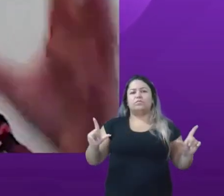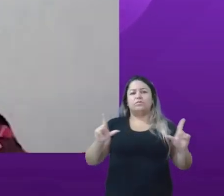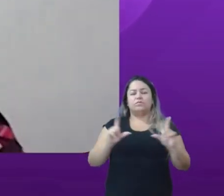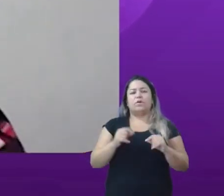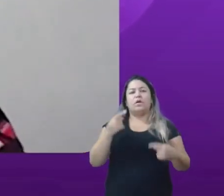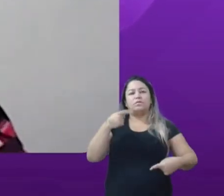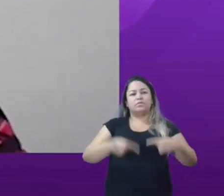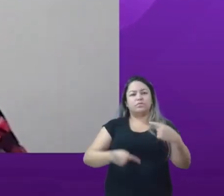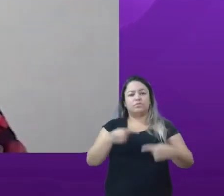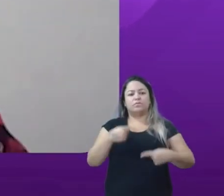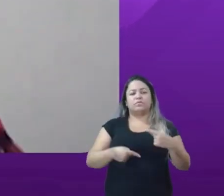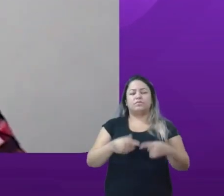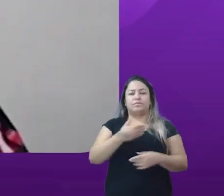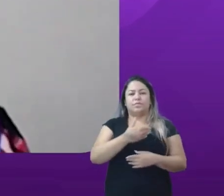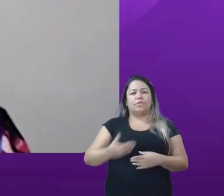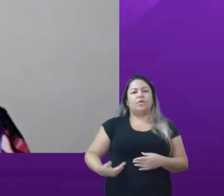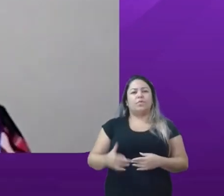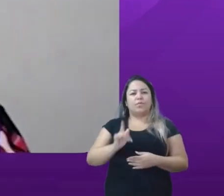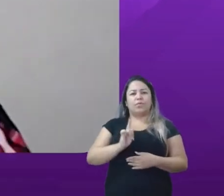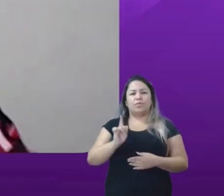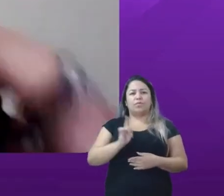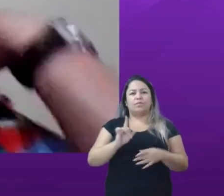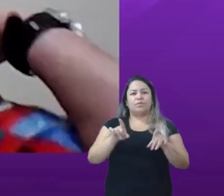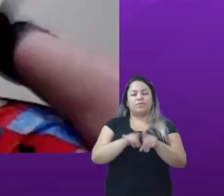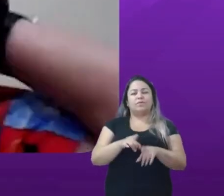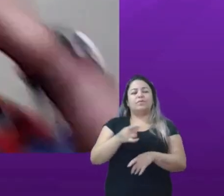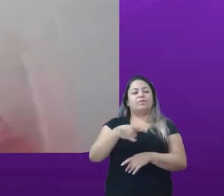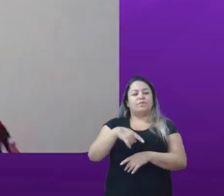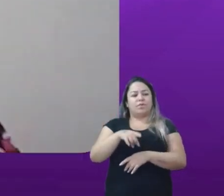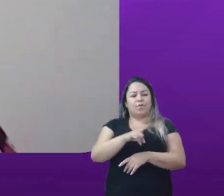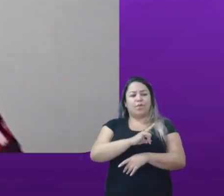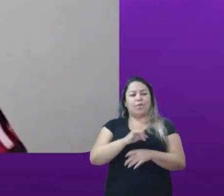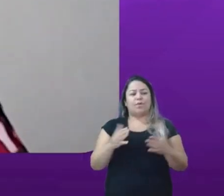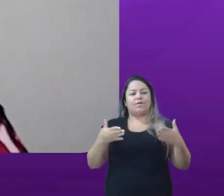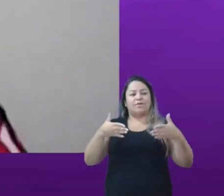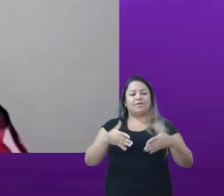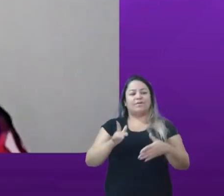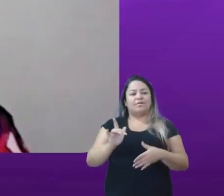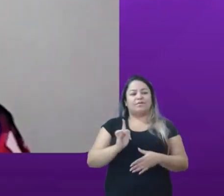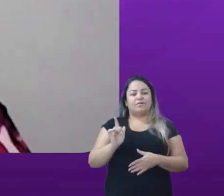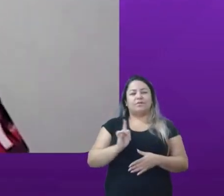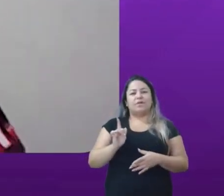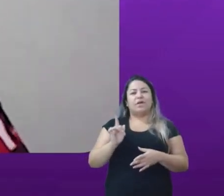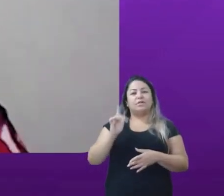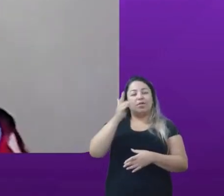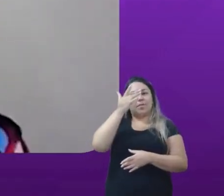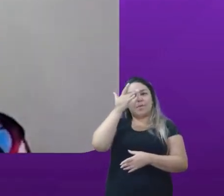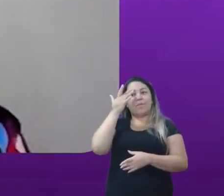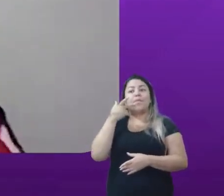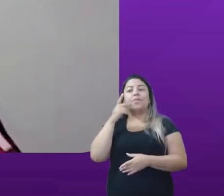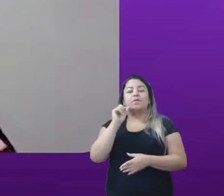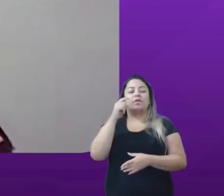políticas públicas, quando tem a perspectiva de austeridade fiscal por parte da gestão que está ali à frente,